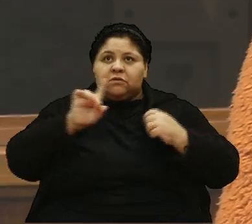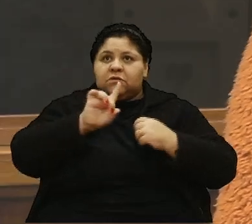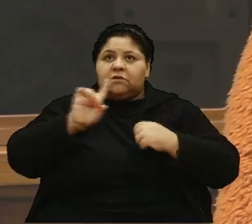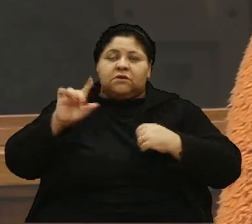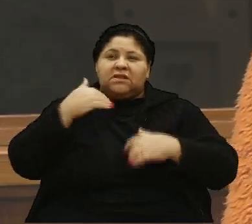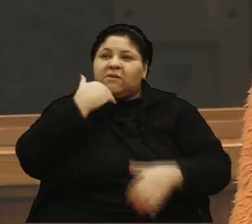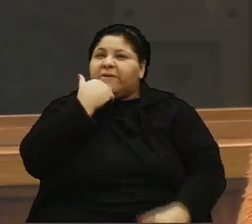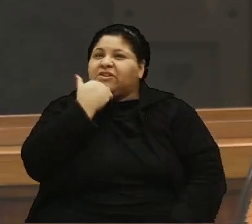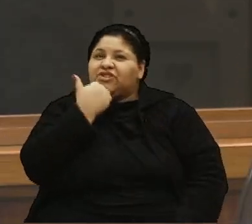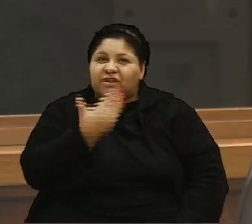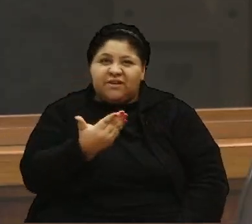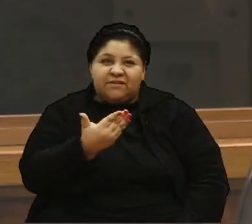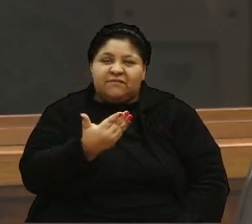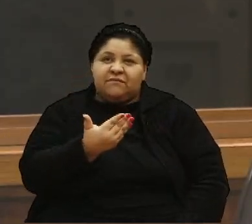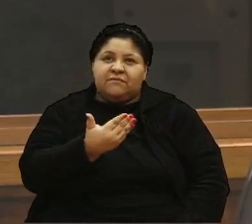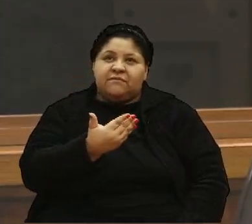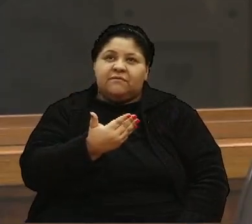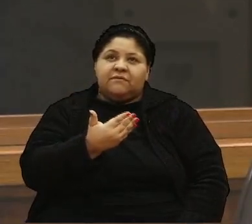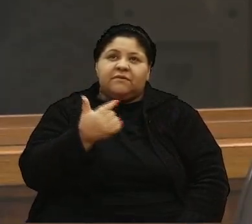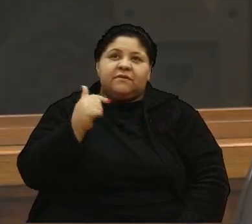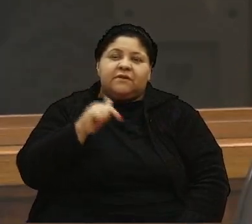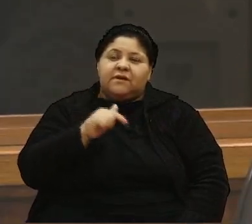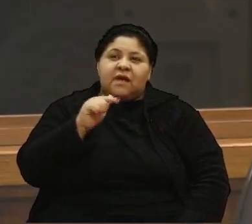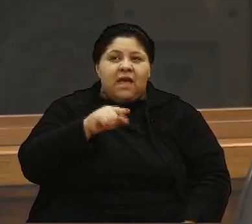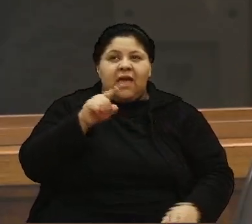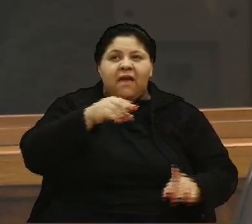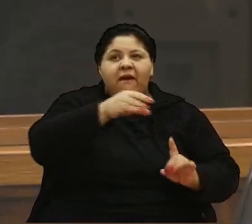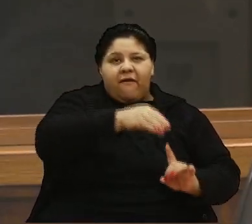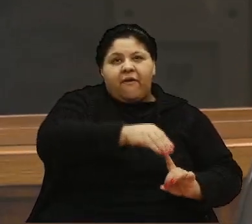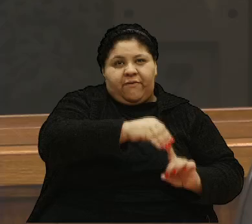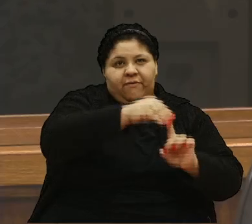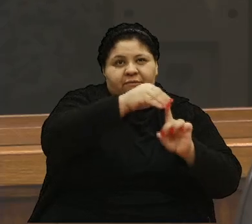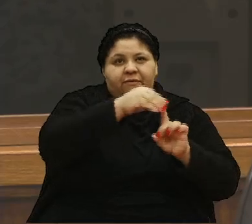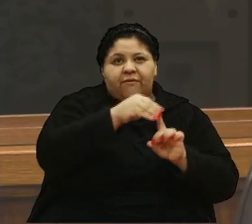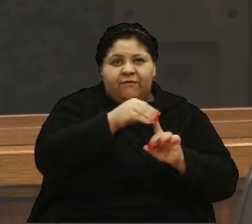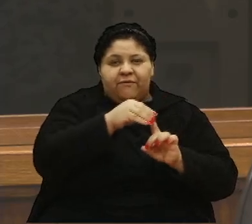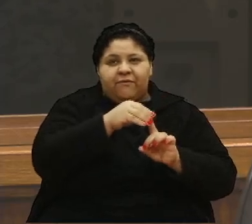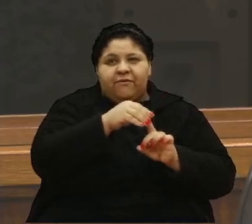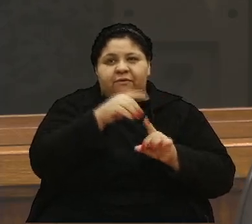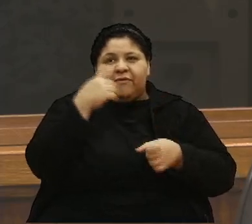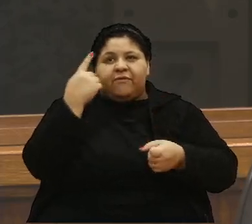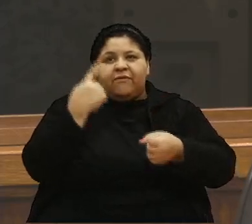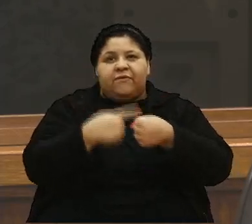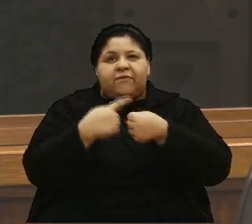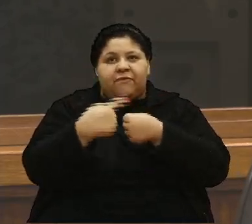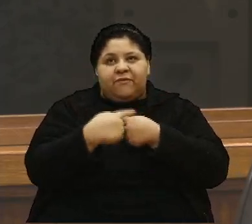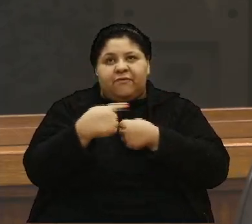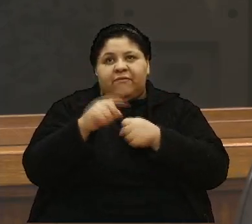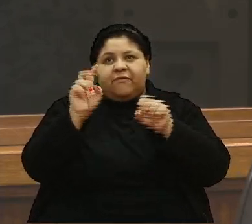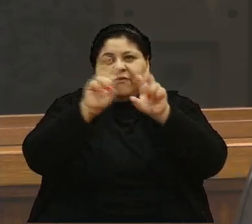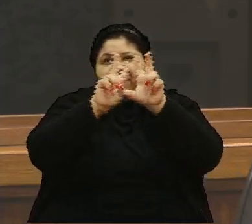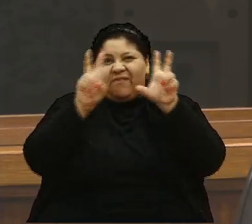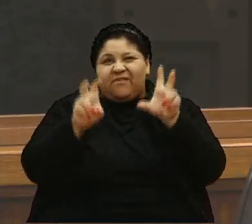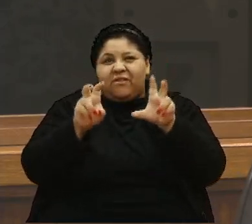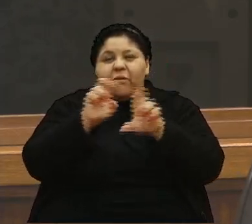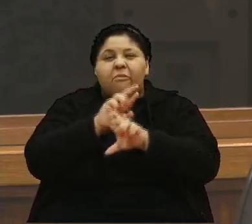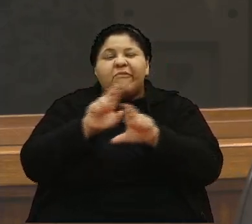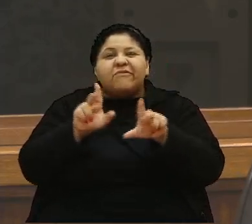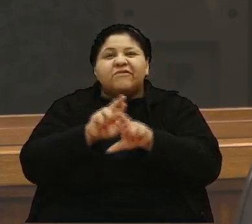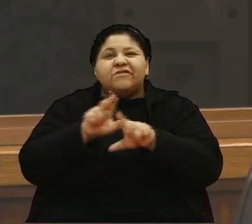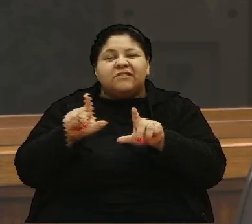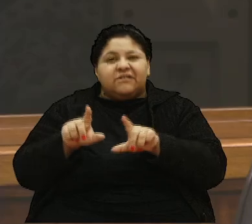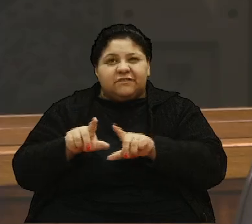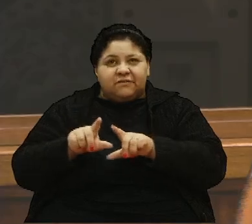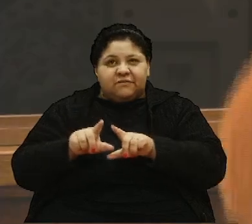adianta, né? Acaba sendo a prioridade na nossa cidade, e é um tema um pouco diferente dessa